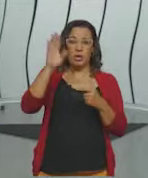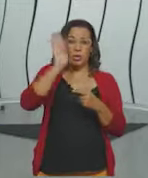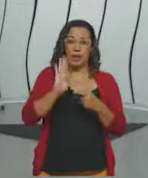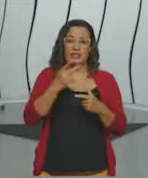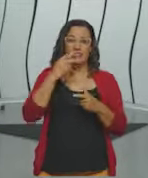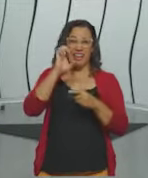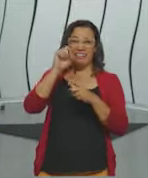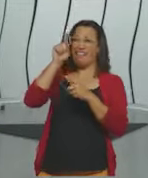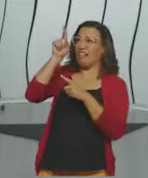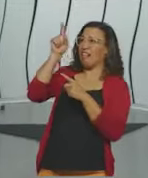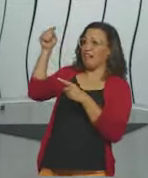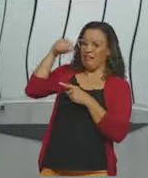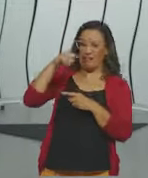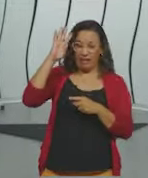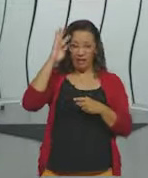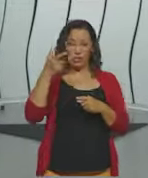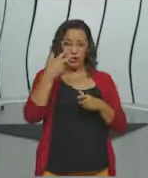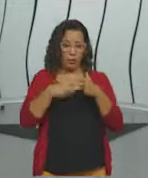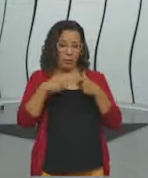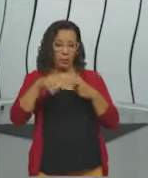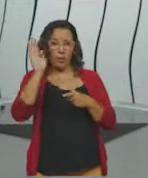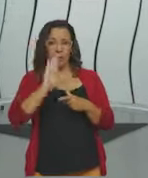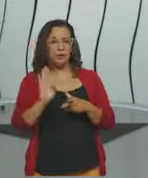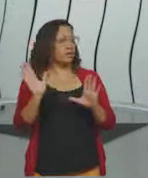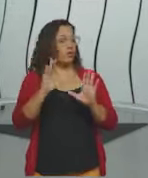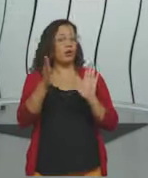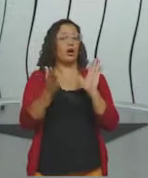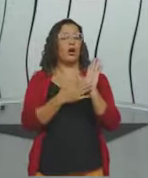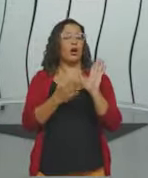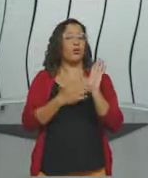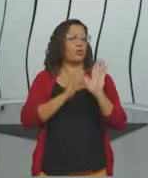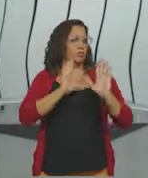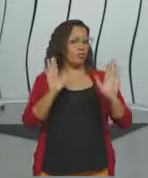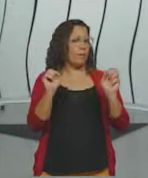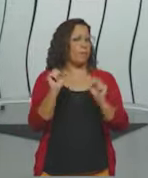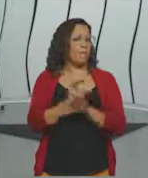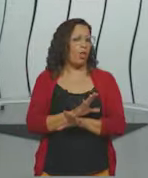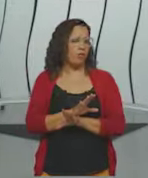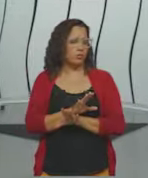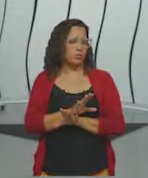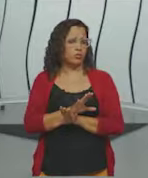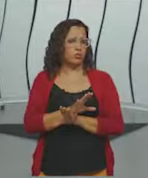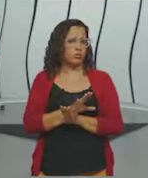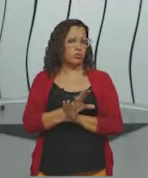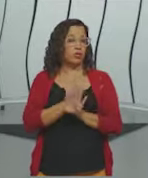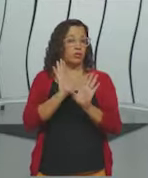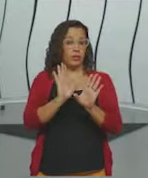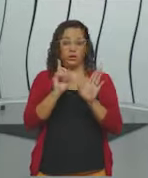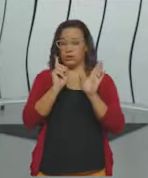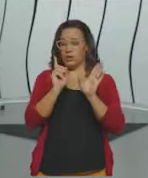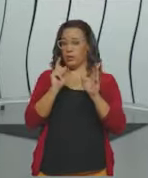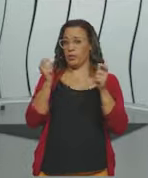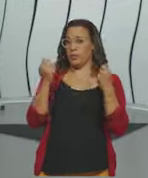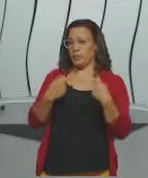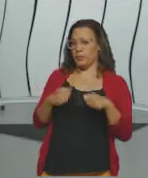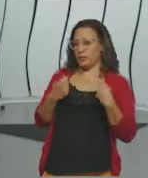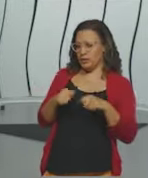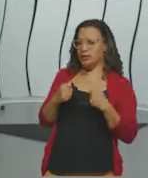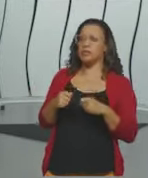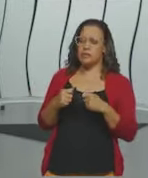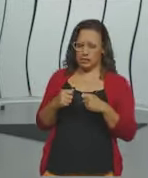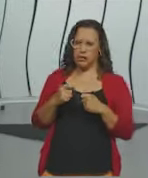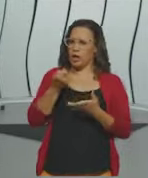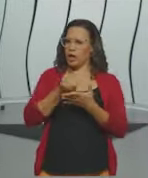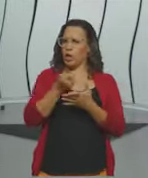Você precisa de produzir uma proposta de intervenção, mas ela não precisa necessariamente